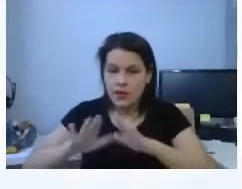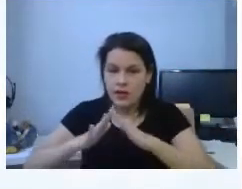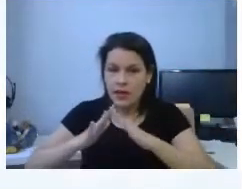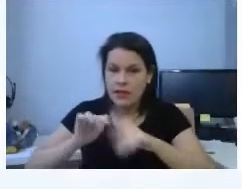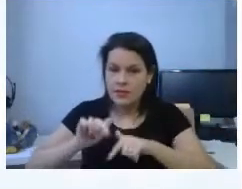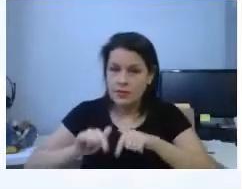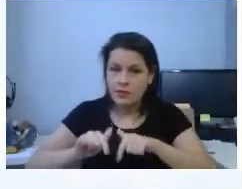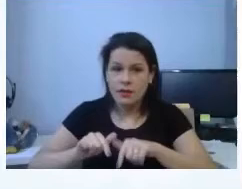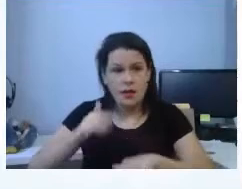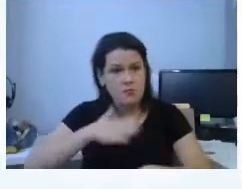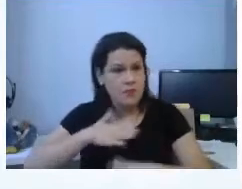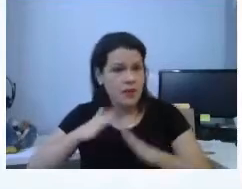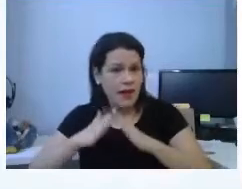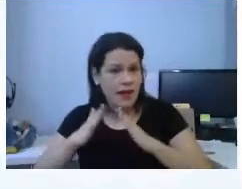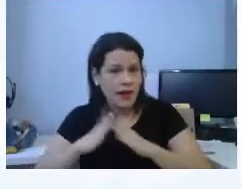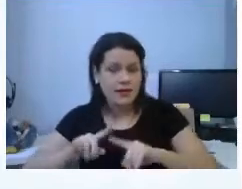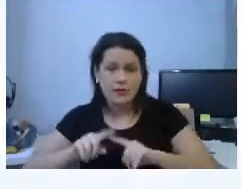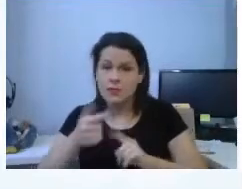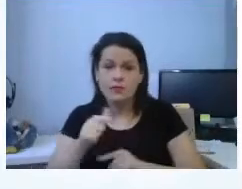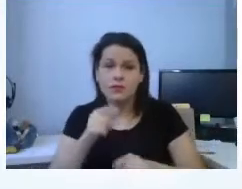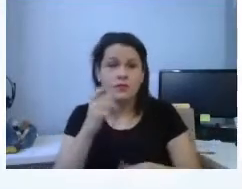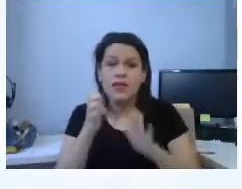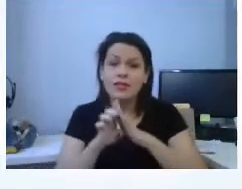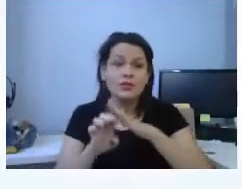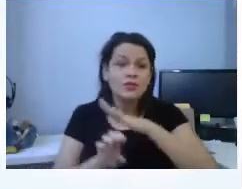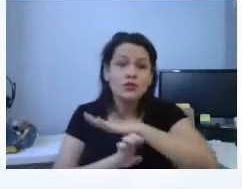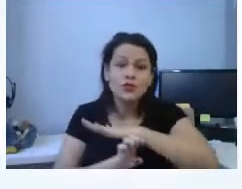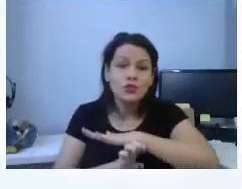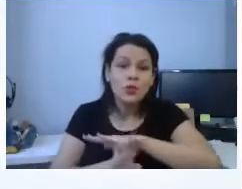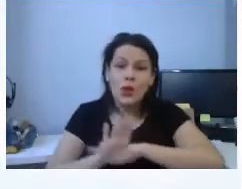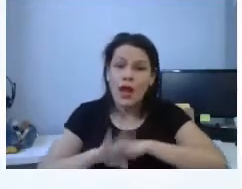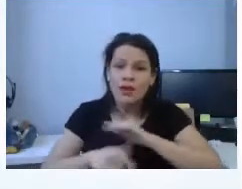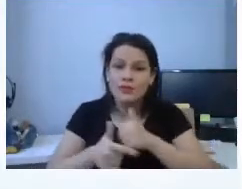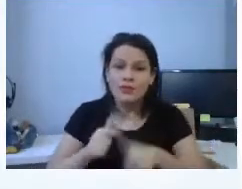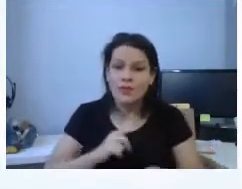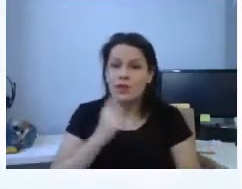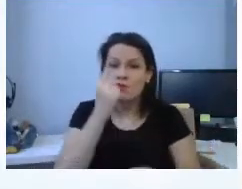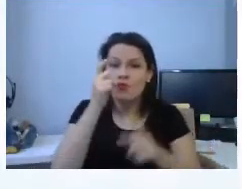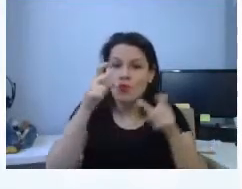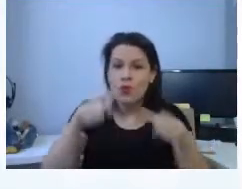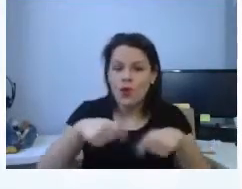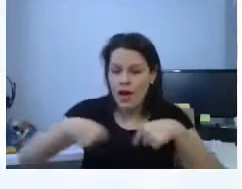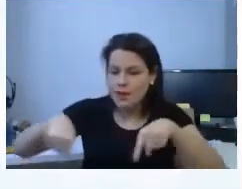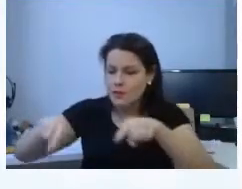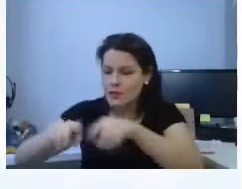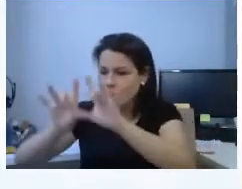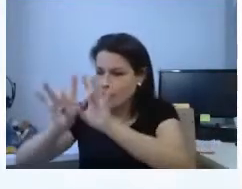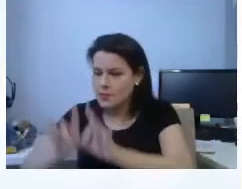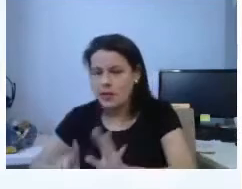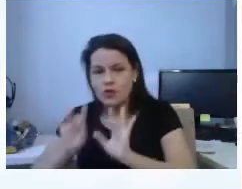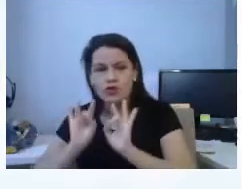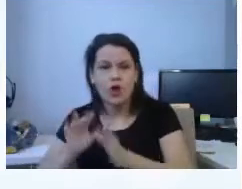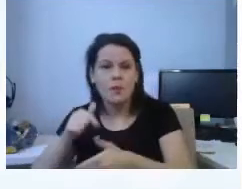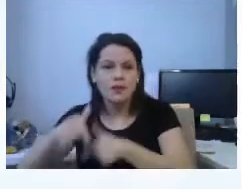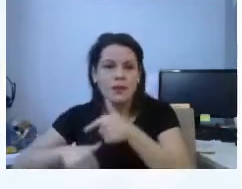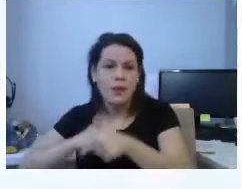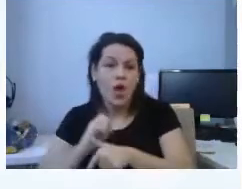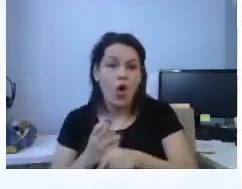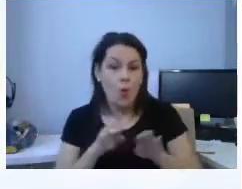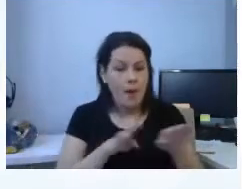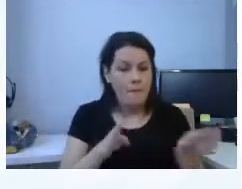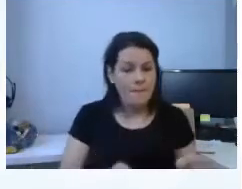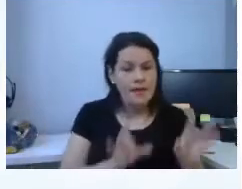que a sua casa eventualmente não tivesse um cômodo separado, uma mesa, enfim, e tudo